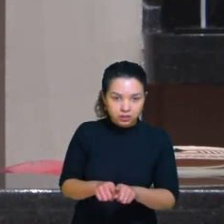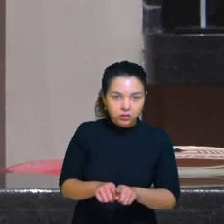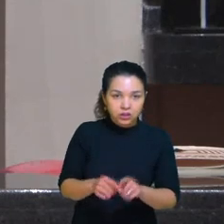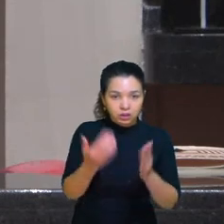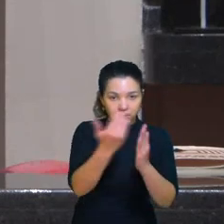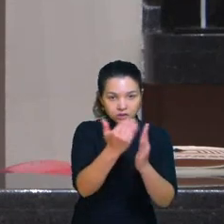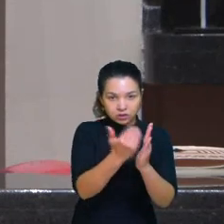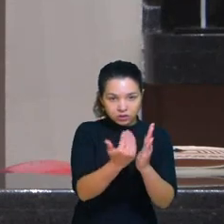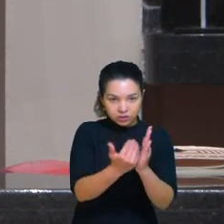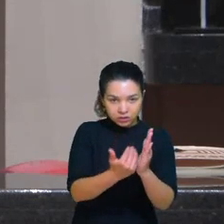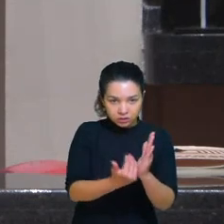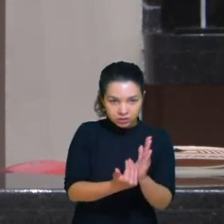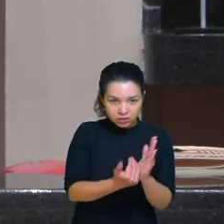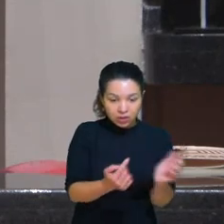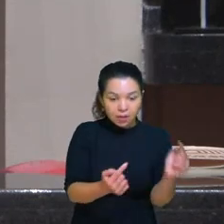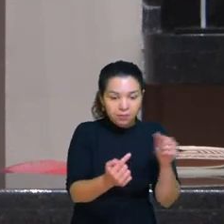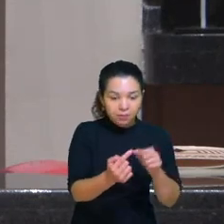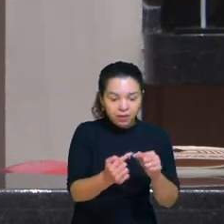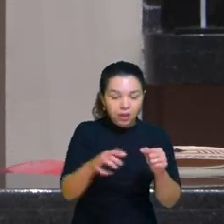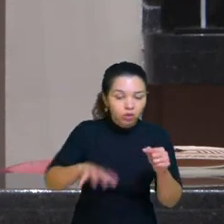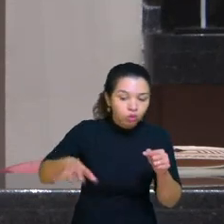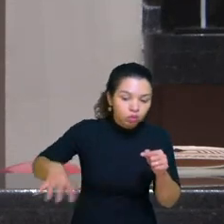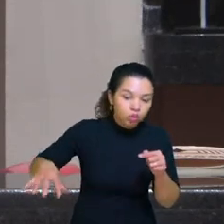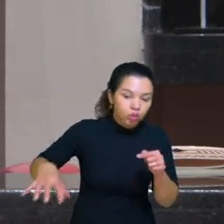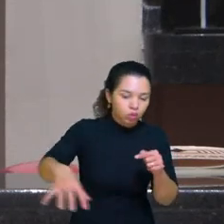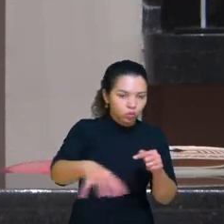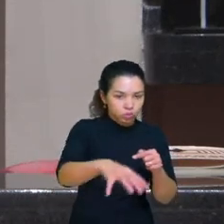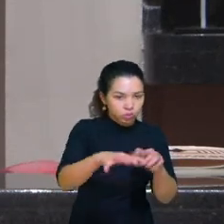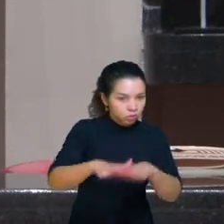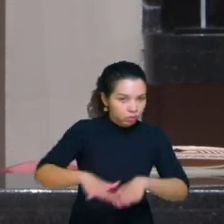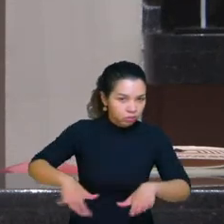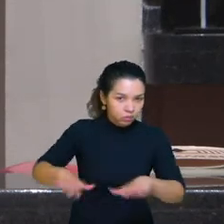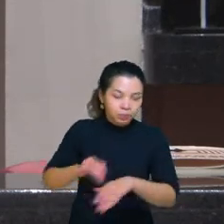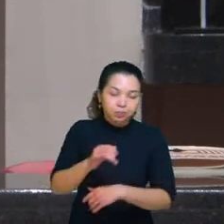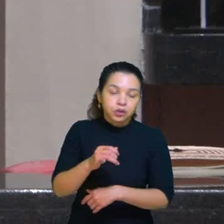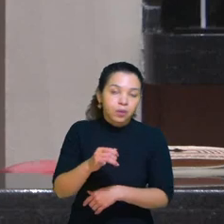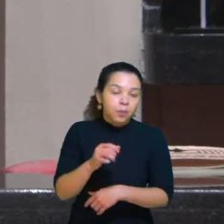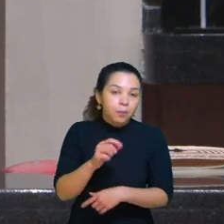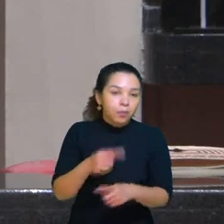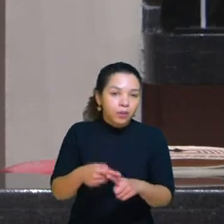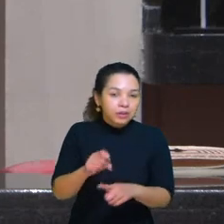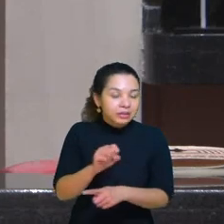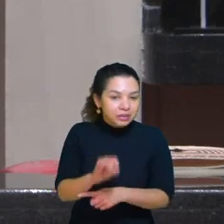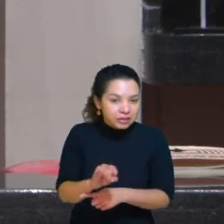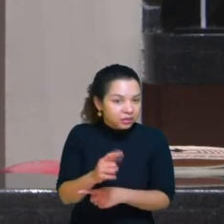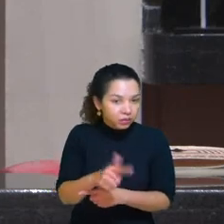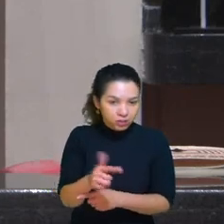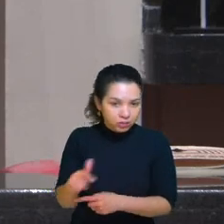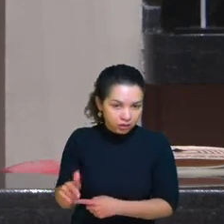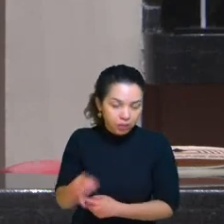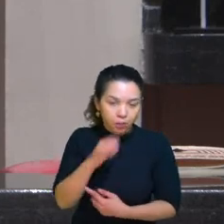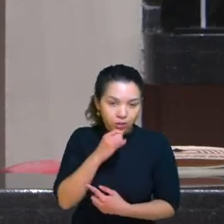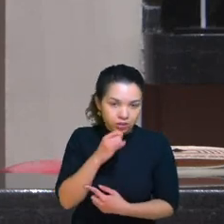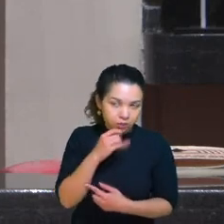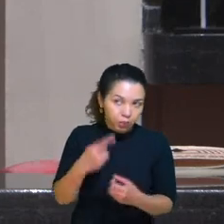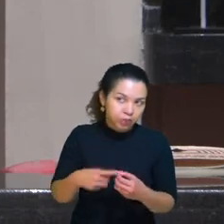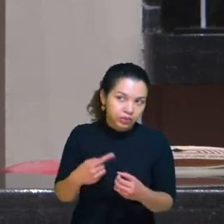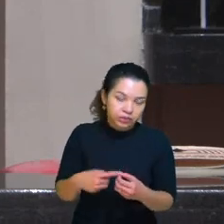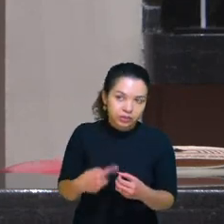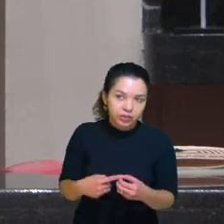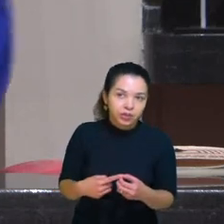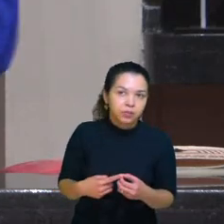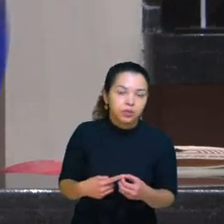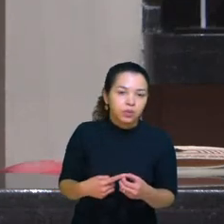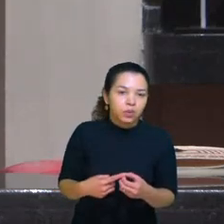redes porque senão município vou pegar um município que não é de Santa Catarina para não achar que eu tô pegando no pé de algum município